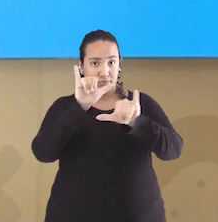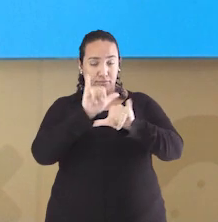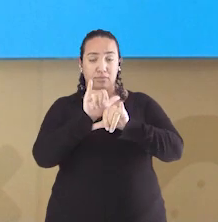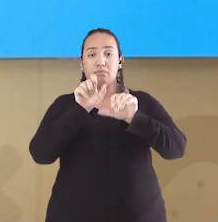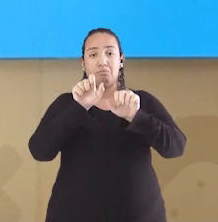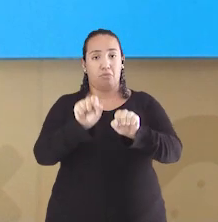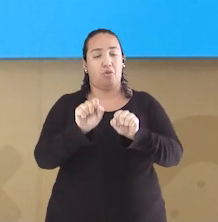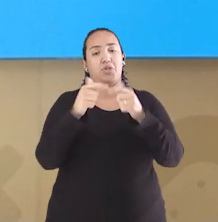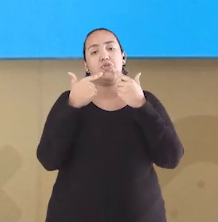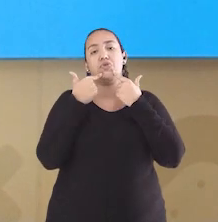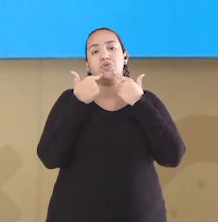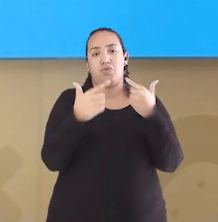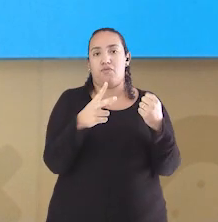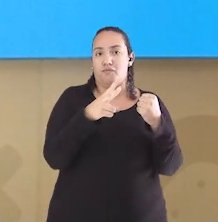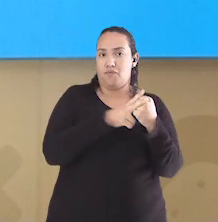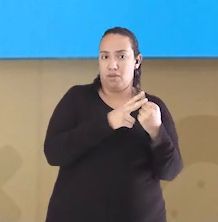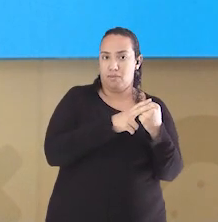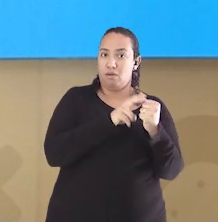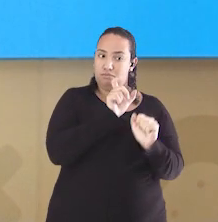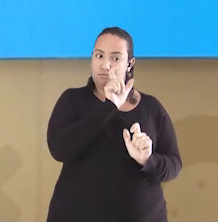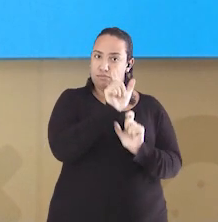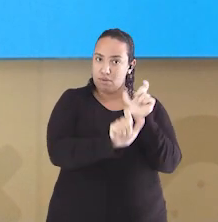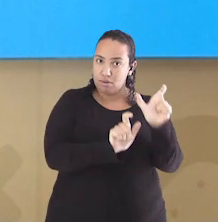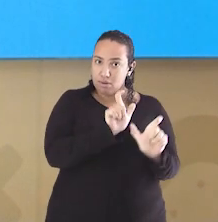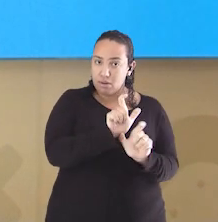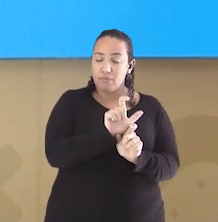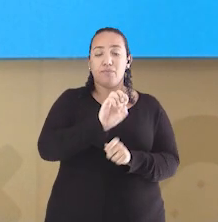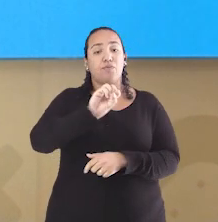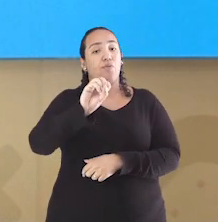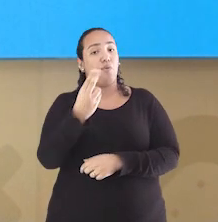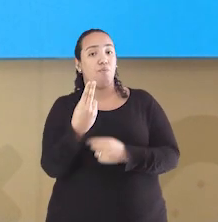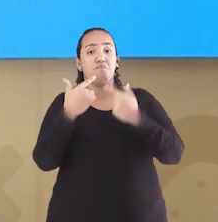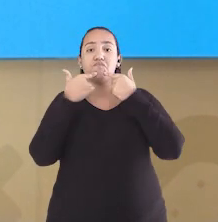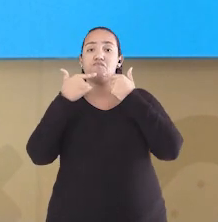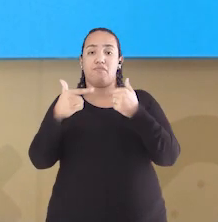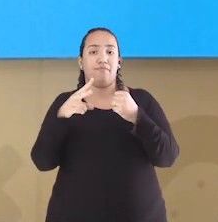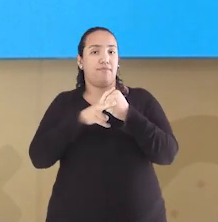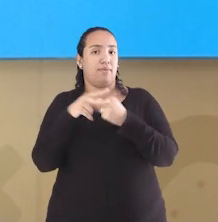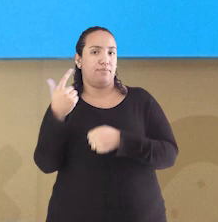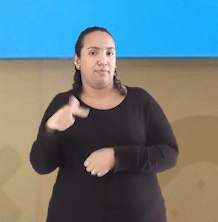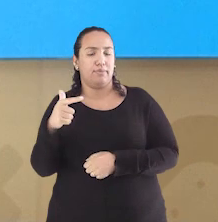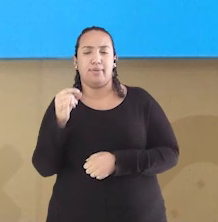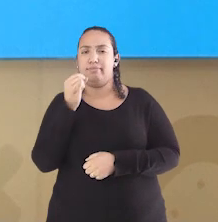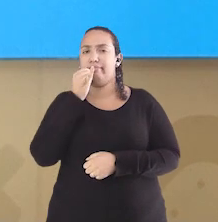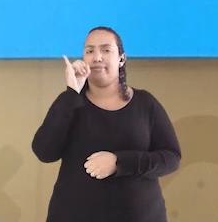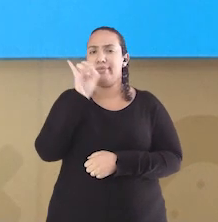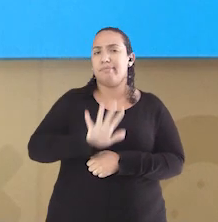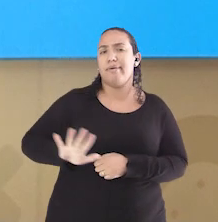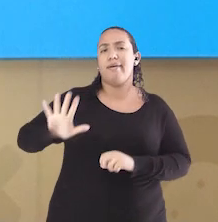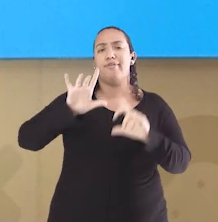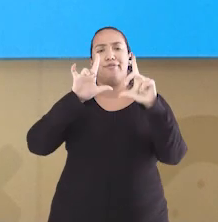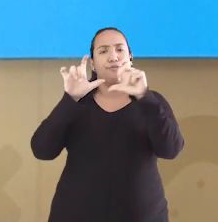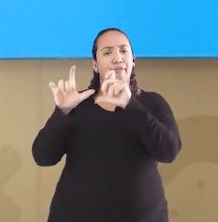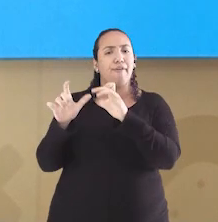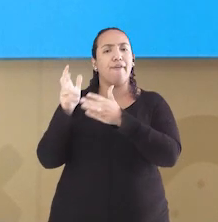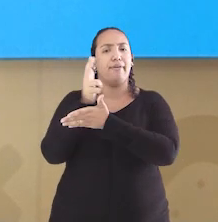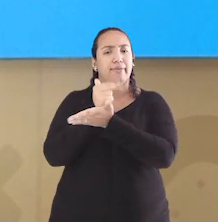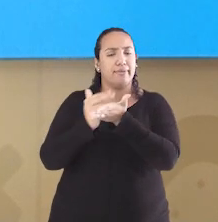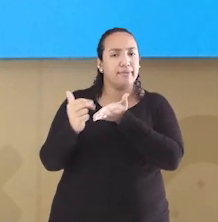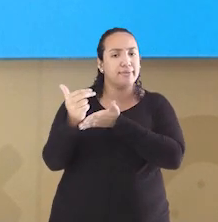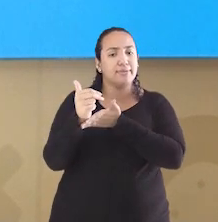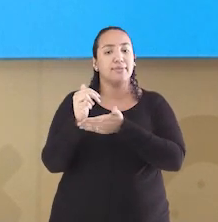apresentar tanto a linguagem verbal, ou seja, palavras, quanto a linguagem não verbal, imagens, desenhos, fotos,